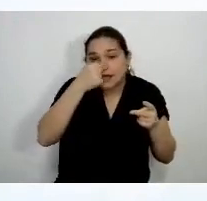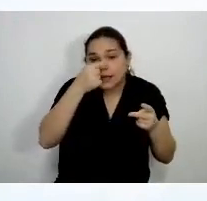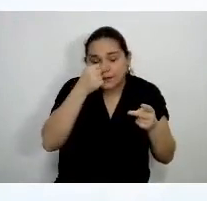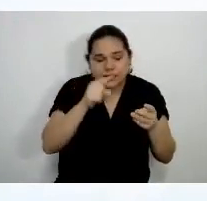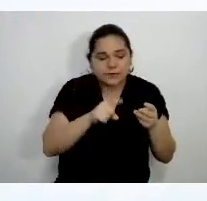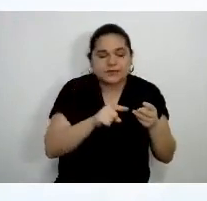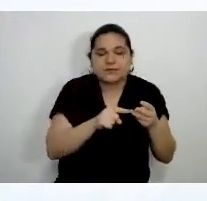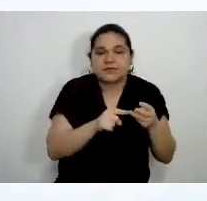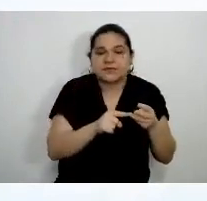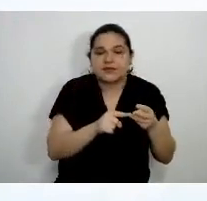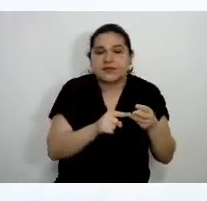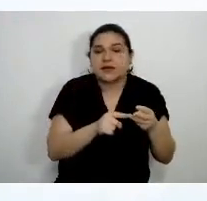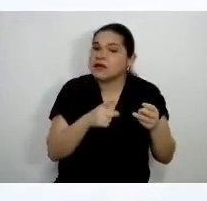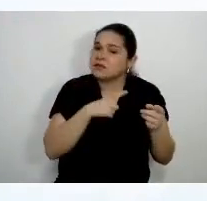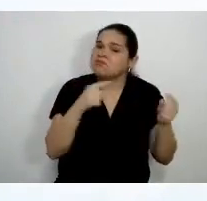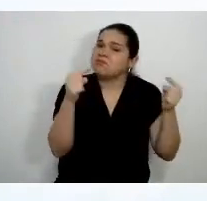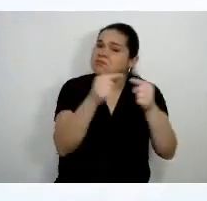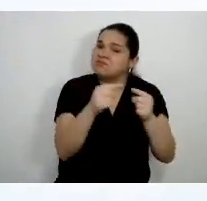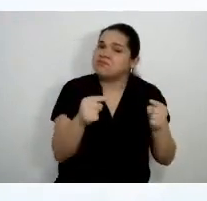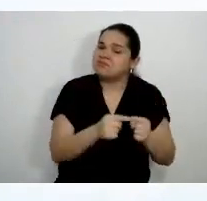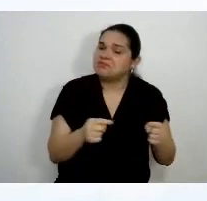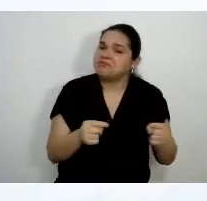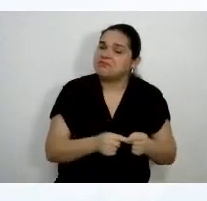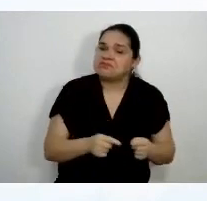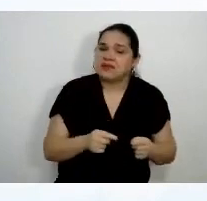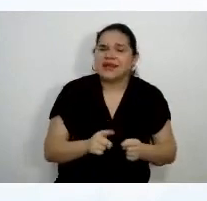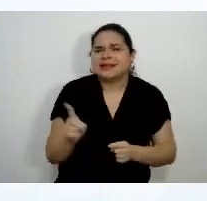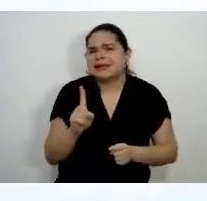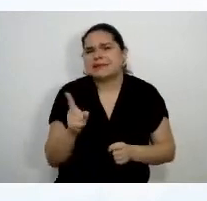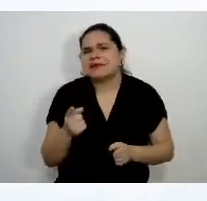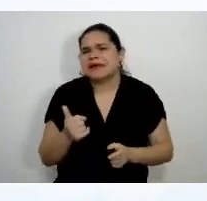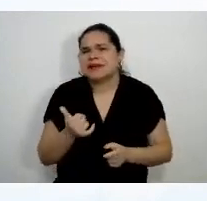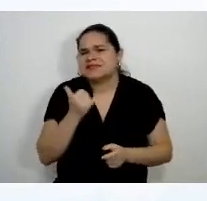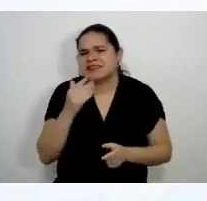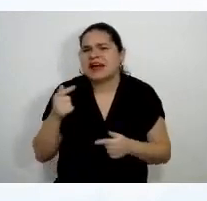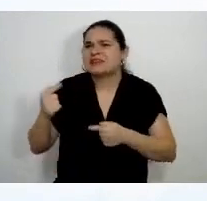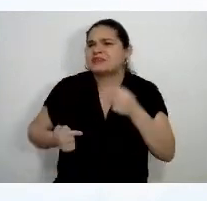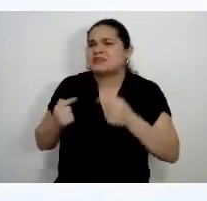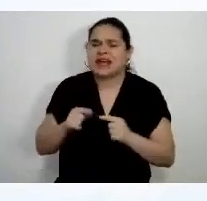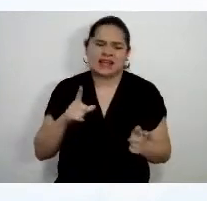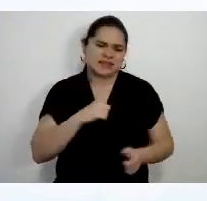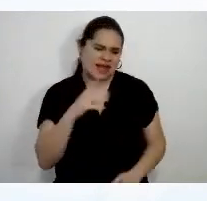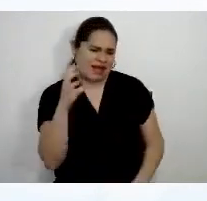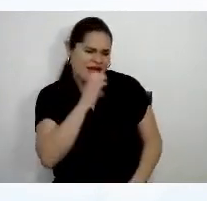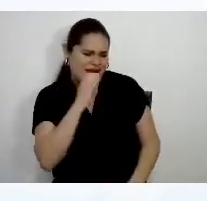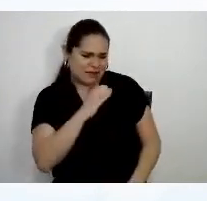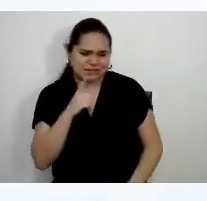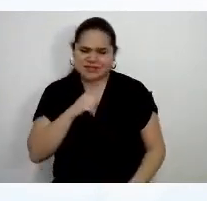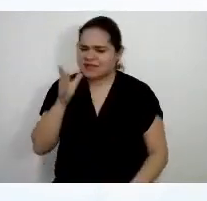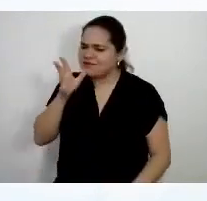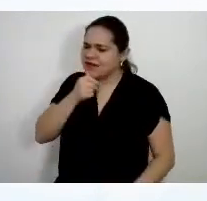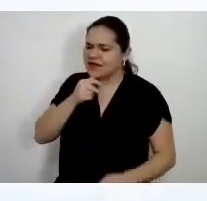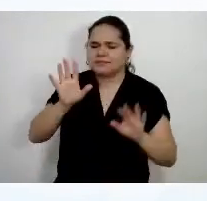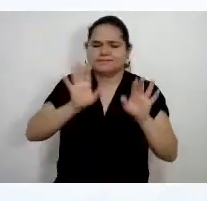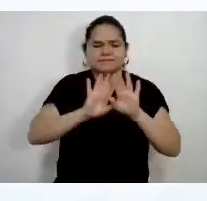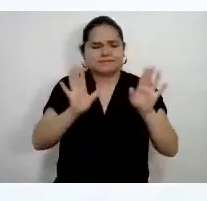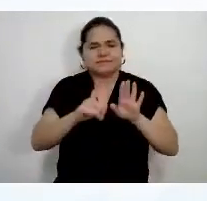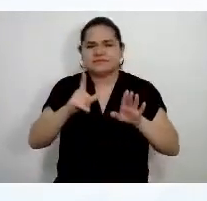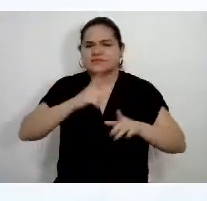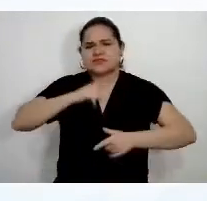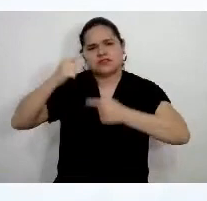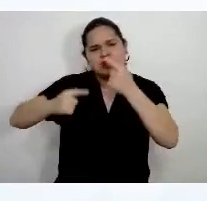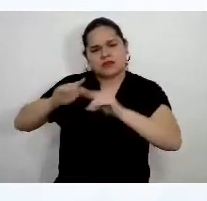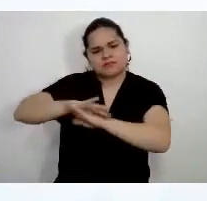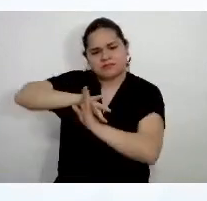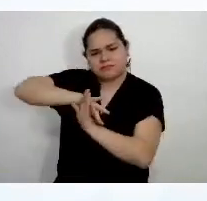e tem funcionado. Então, não tem que ficar discutindo se está muito rápido, se está muito... Não, já está discutido.